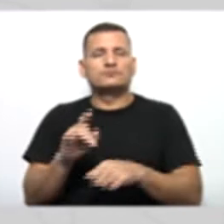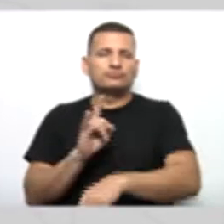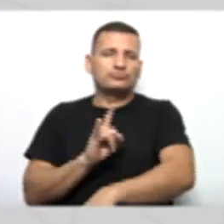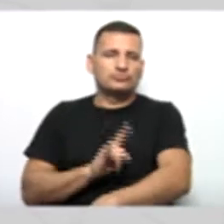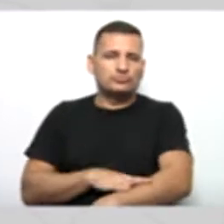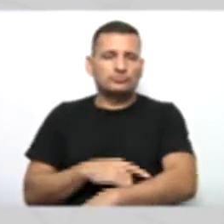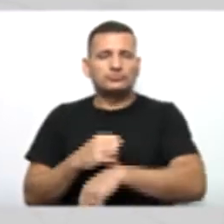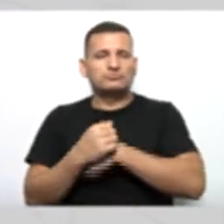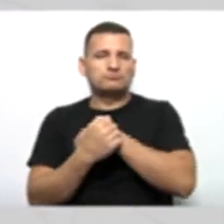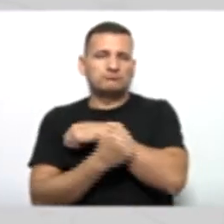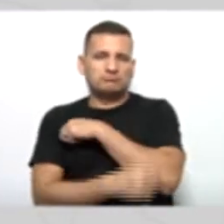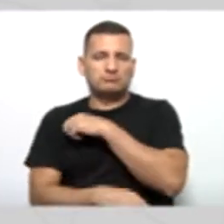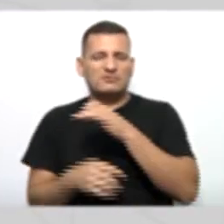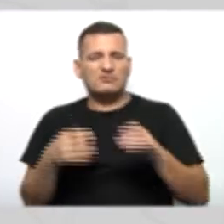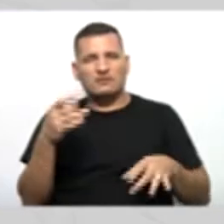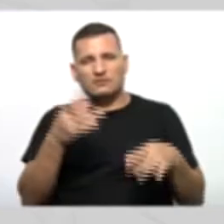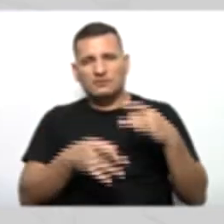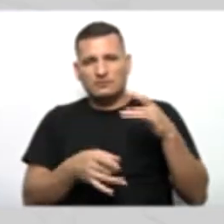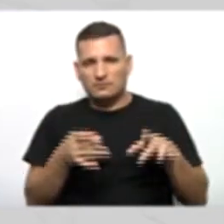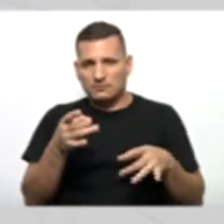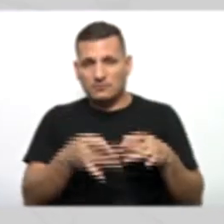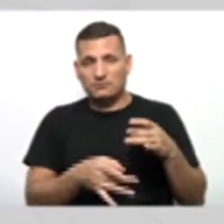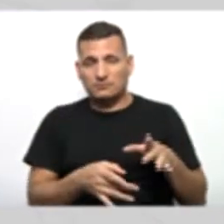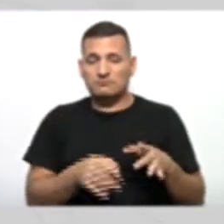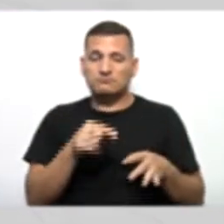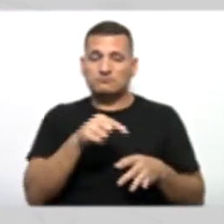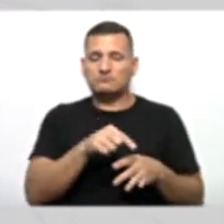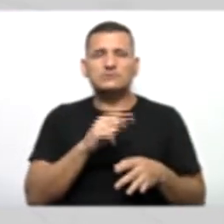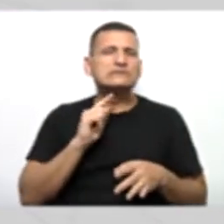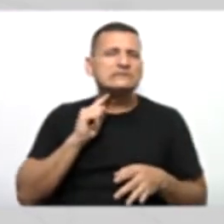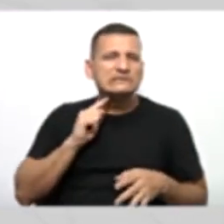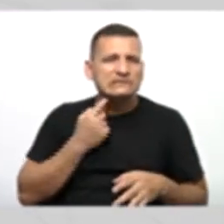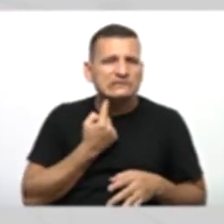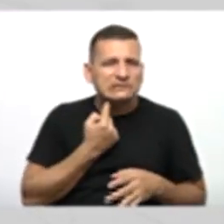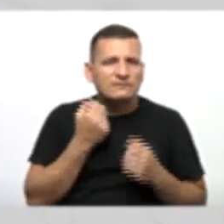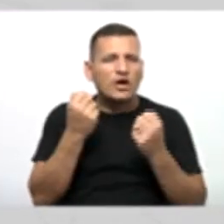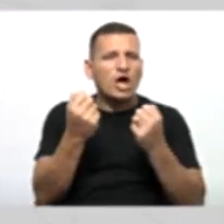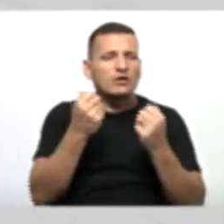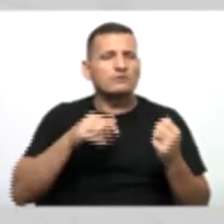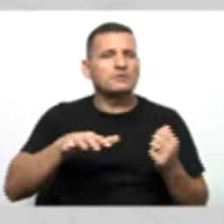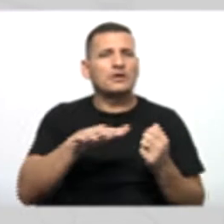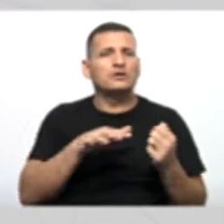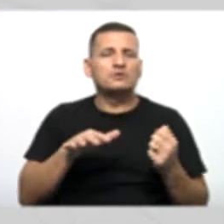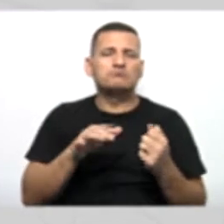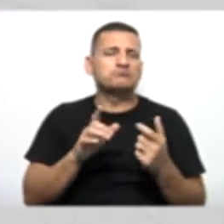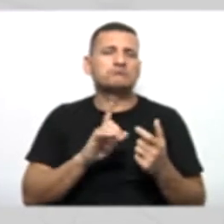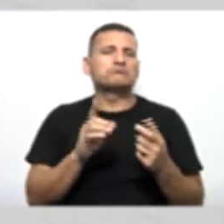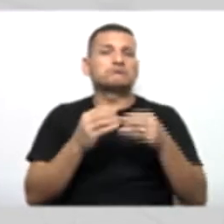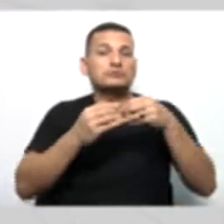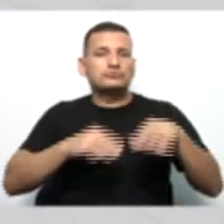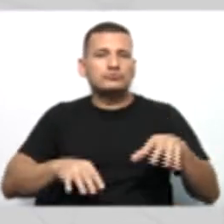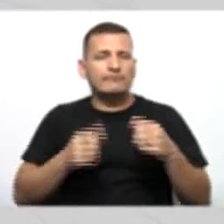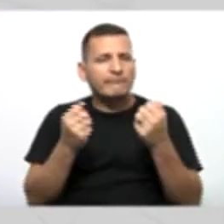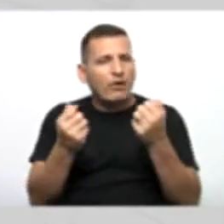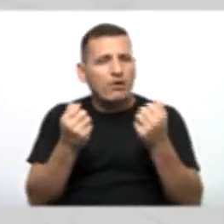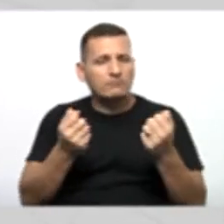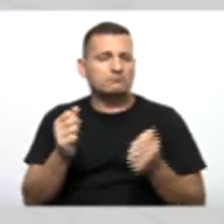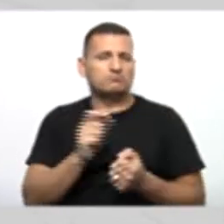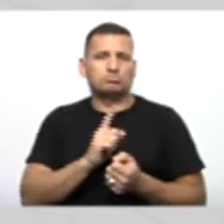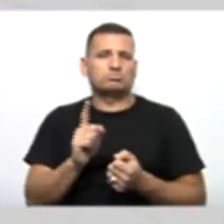floresta também, e tudo isso não causa uma poluição muito grande no ambiente. Tudo isso não prejudica o meio ambiente de uma